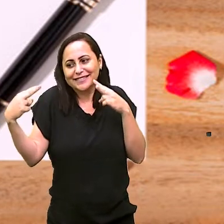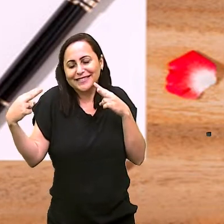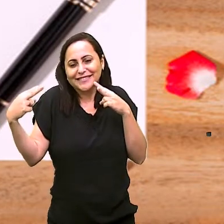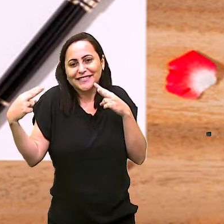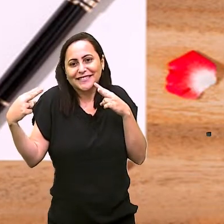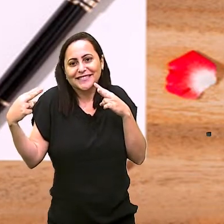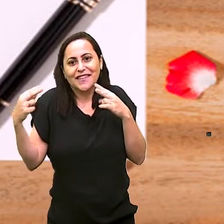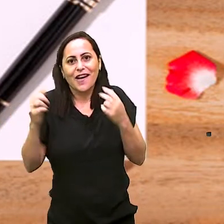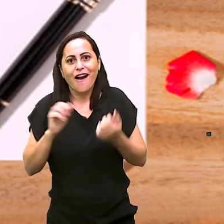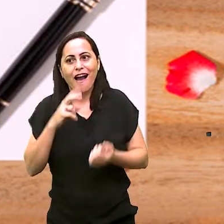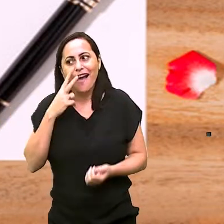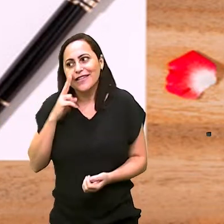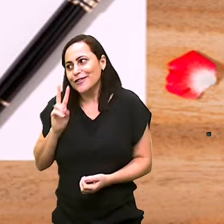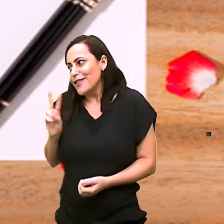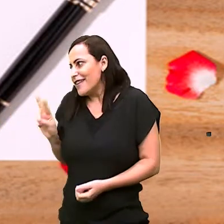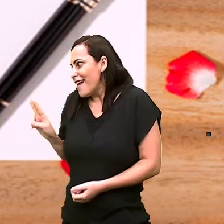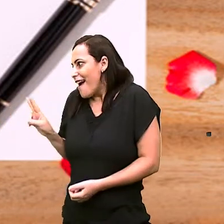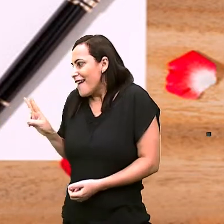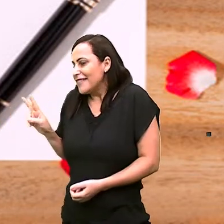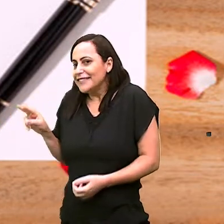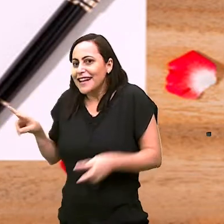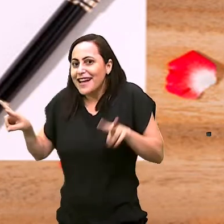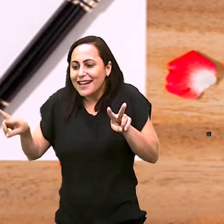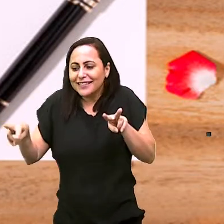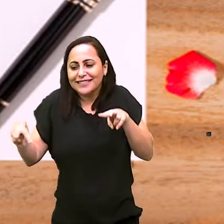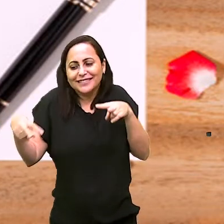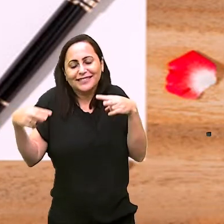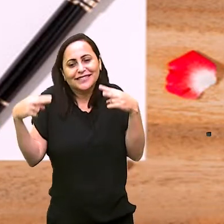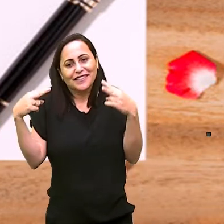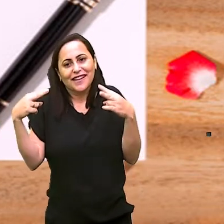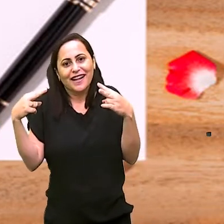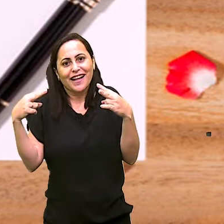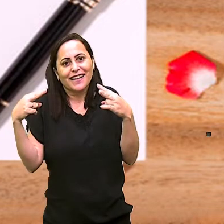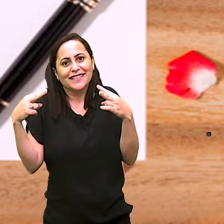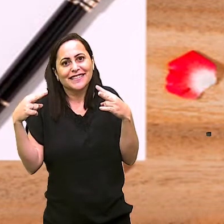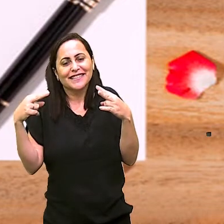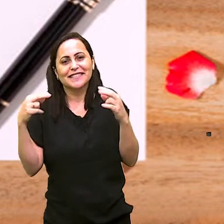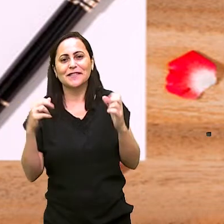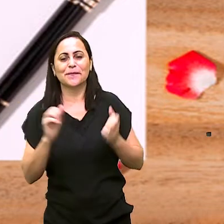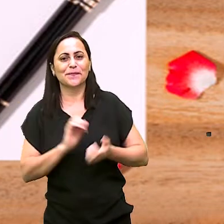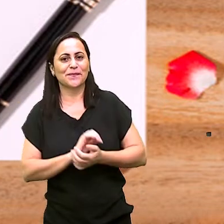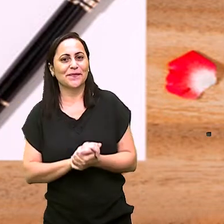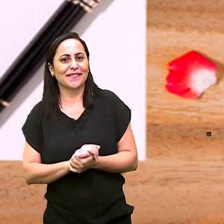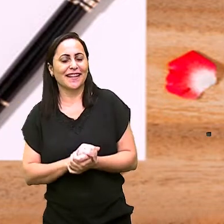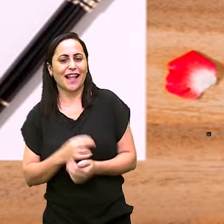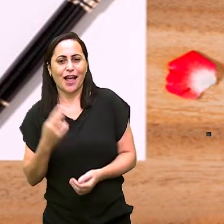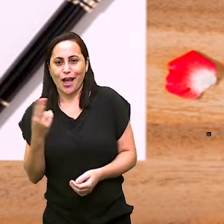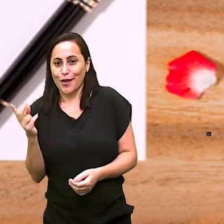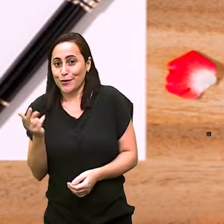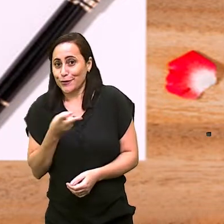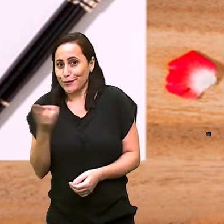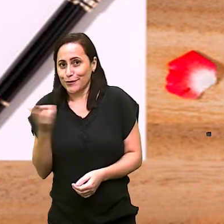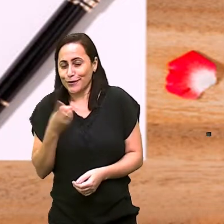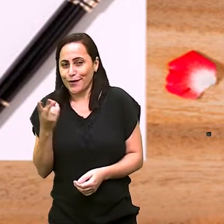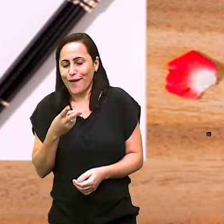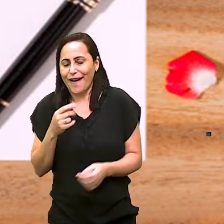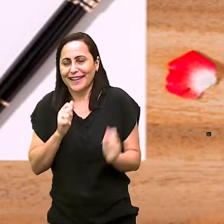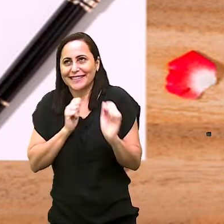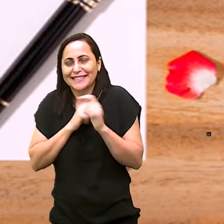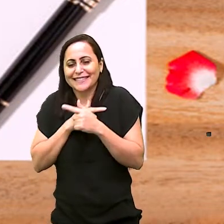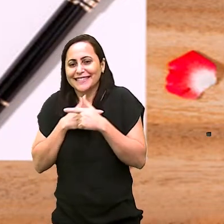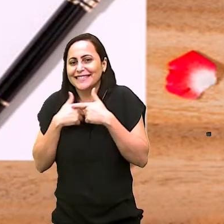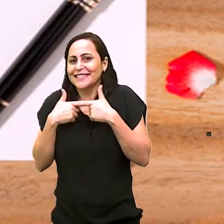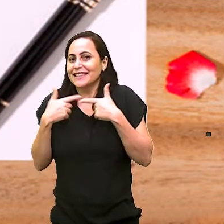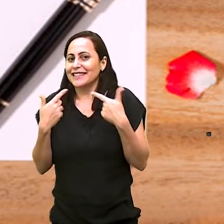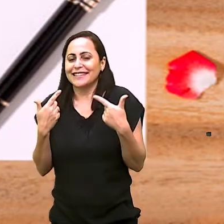a encontrou olhando. Trocaram sorrisos e olhares. Os dois estavam